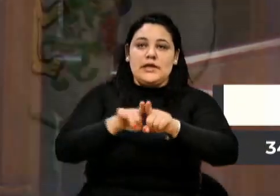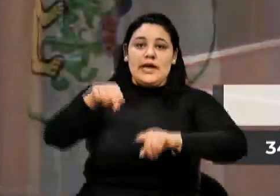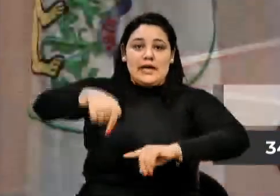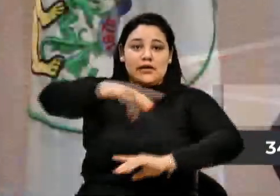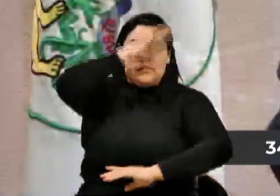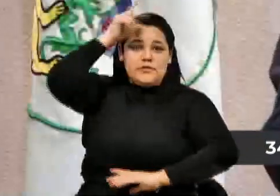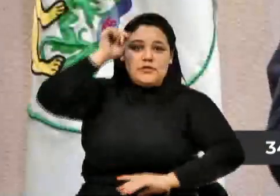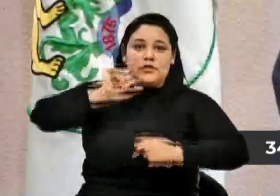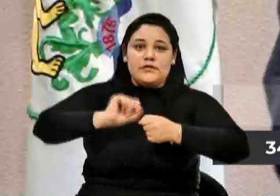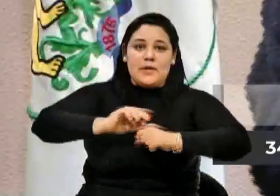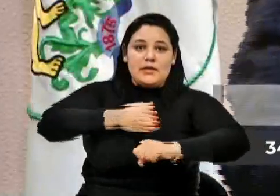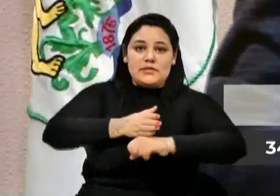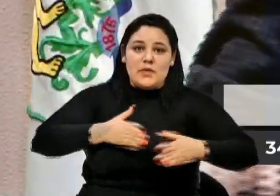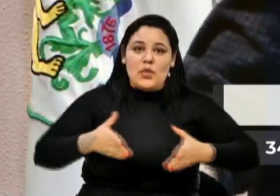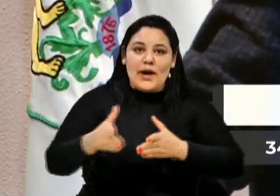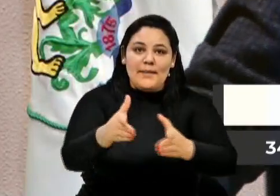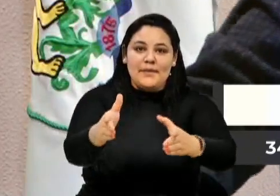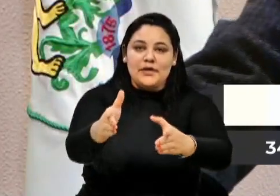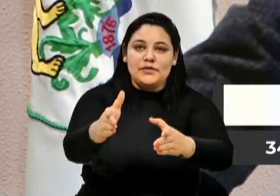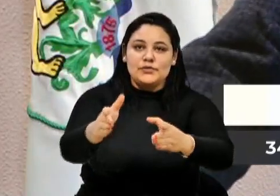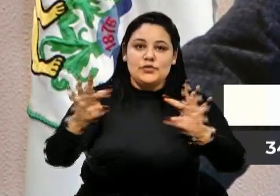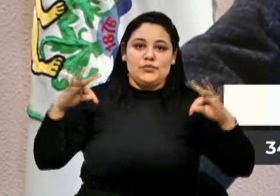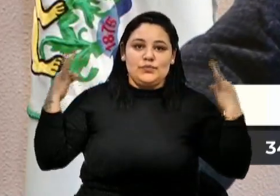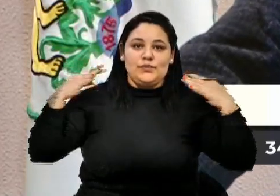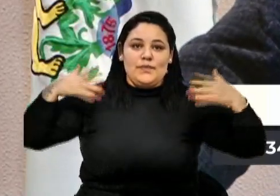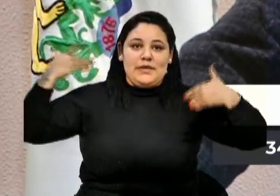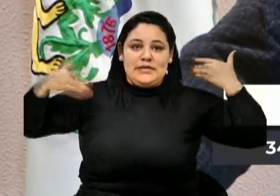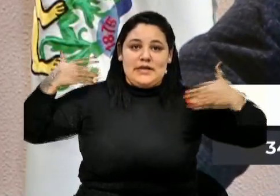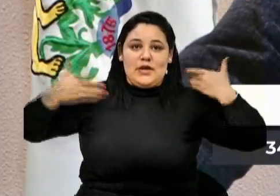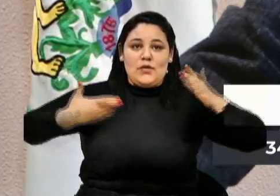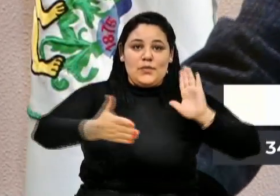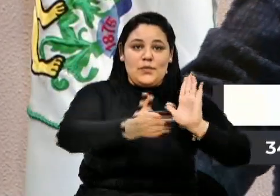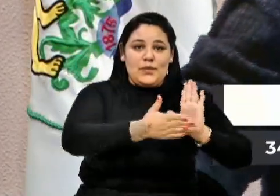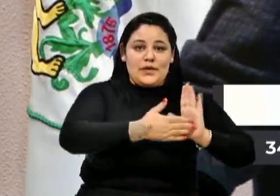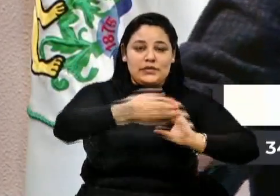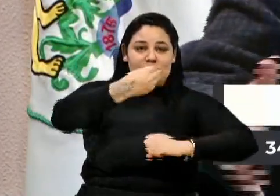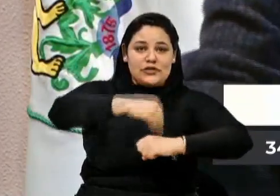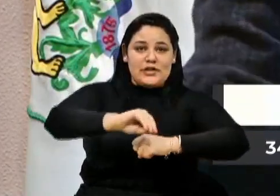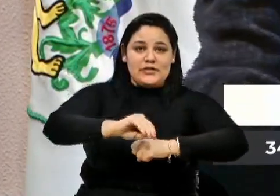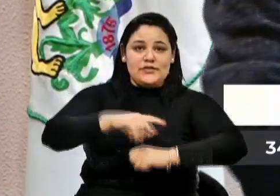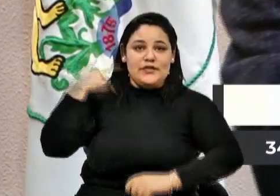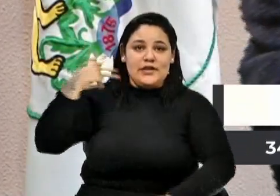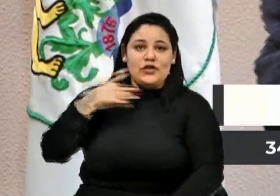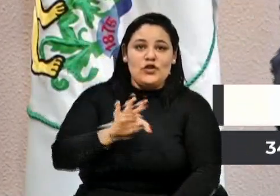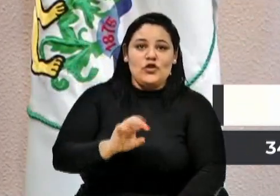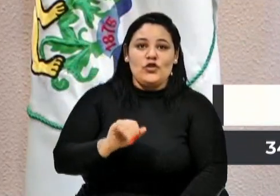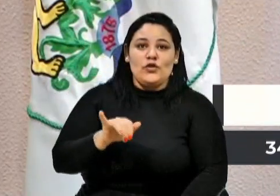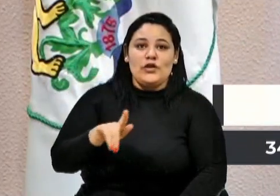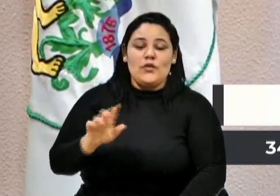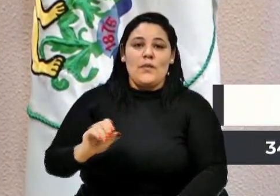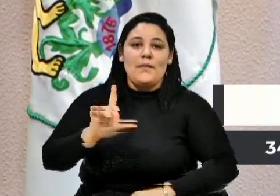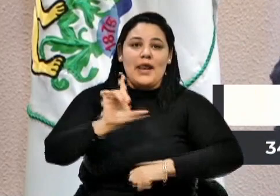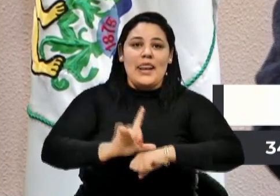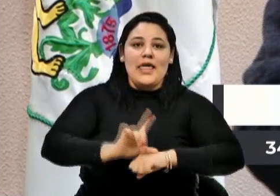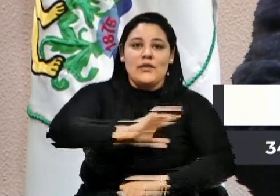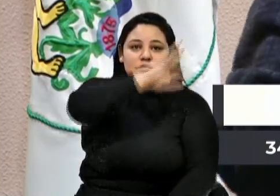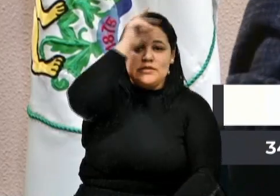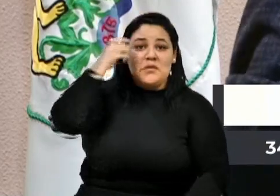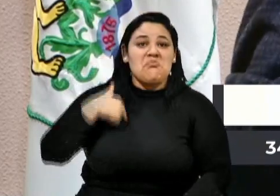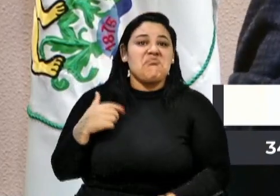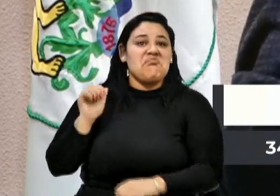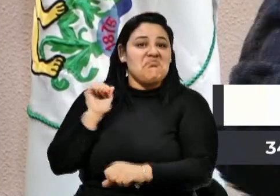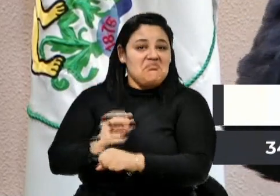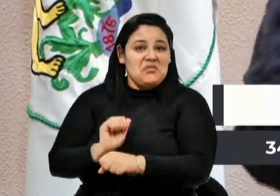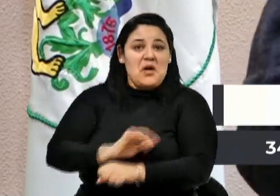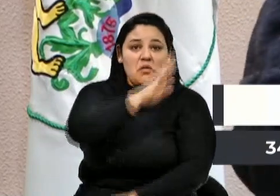roteiro, né, proposto pelo vereador Toigo, também na outra legislatura, e que é uma lei municipal e que eu espero que o